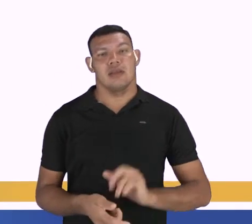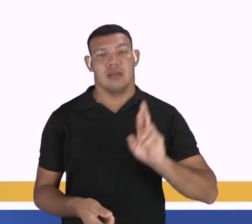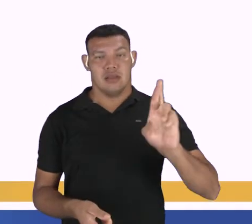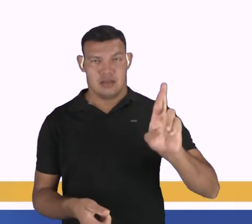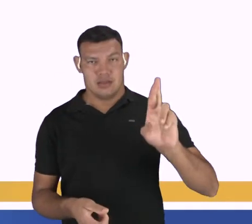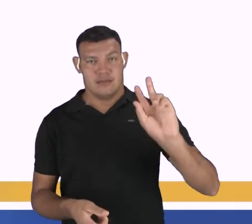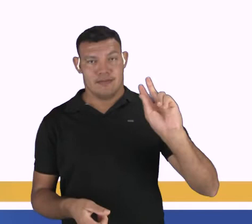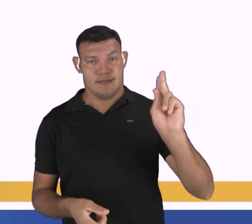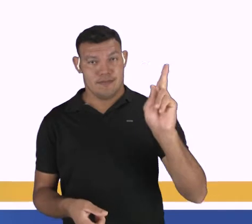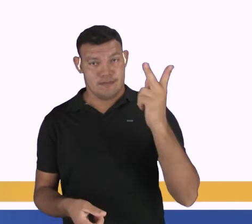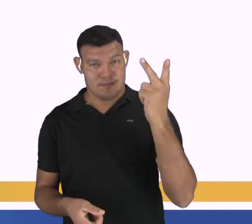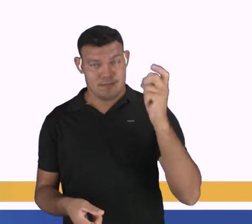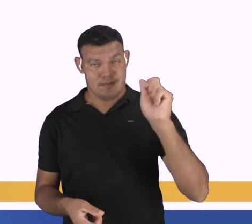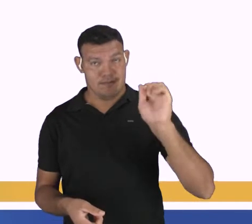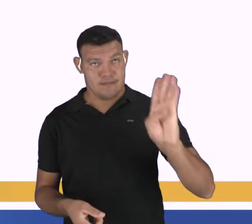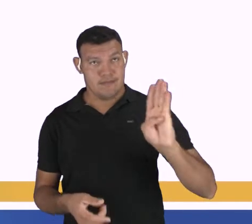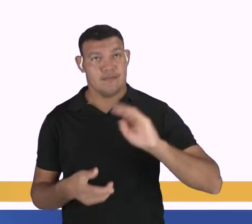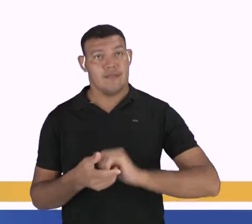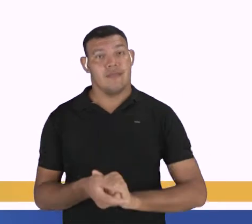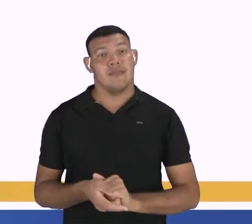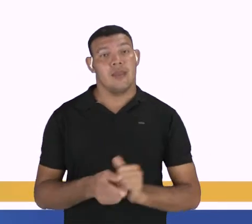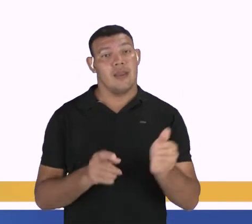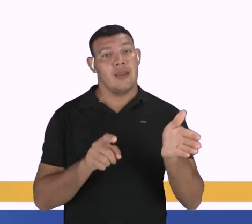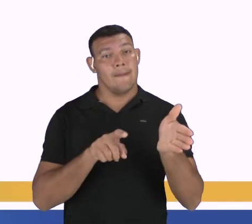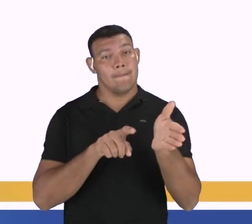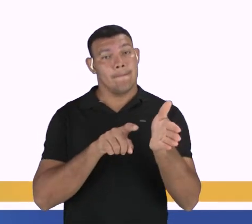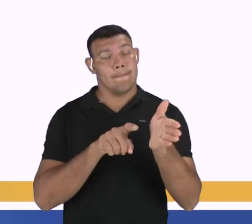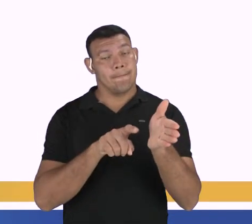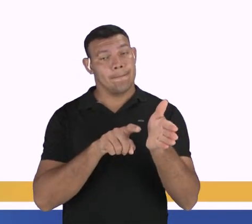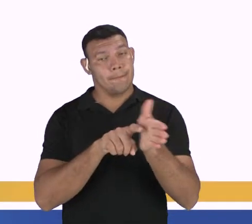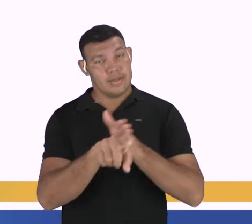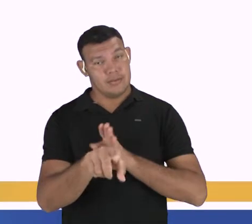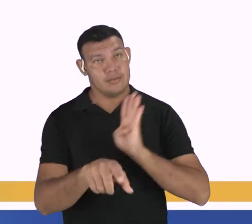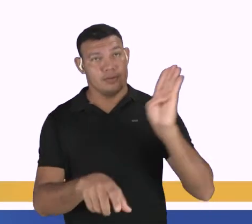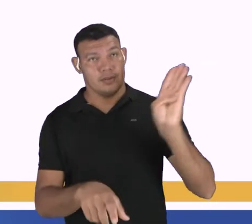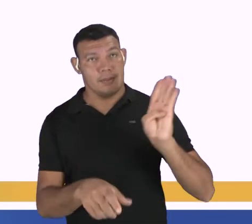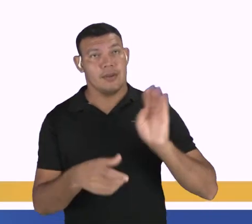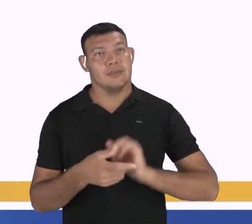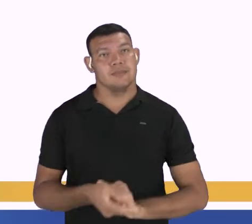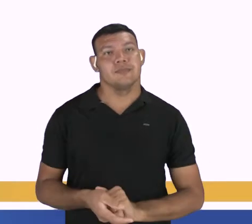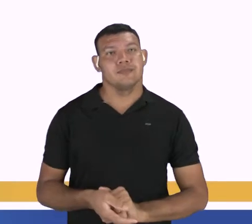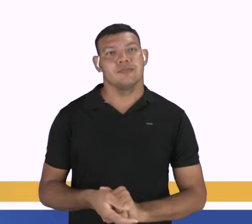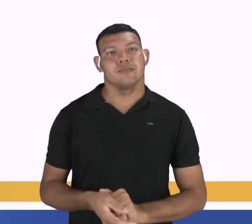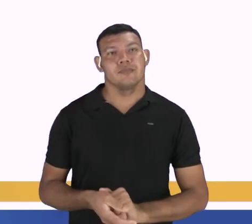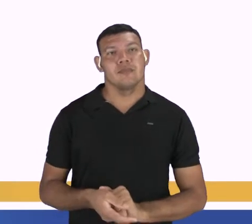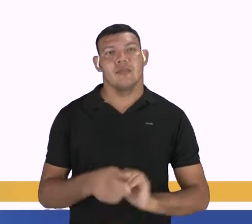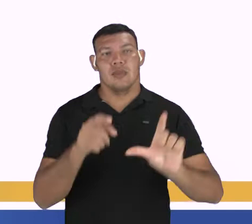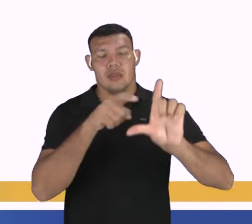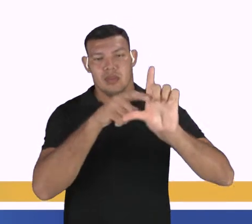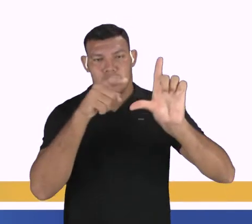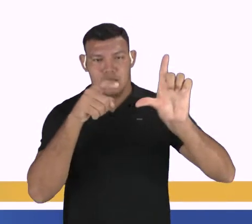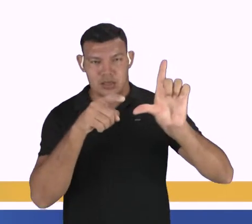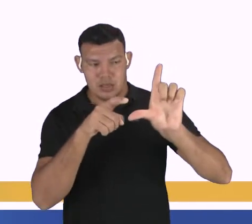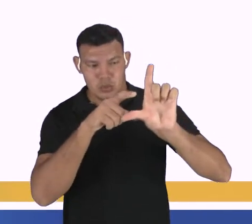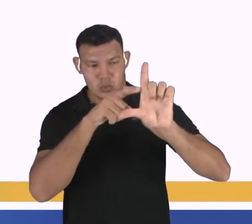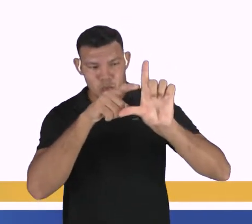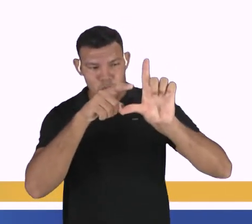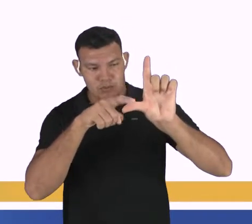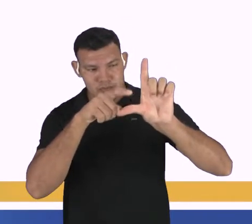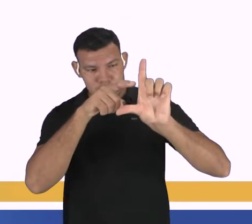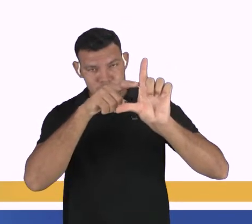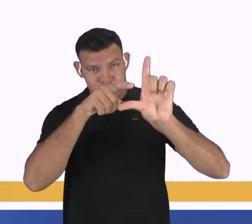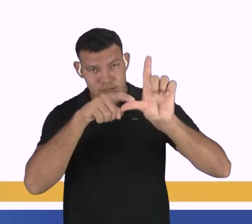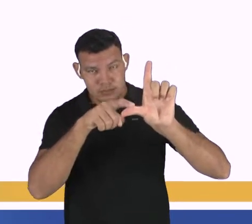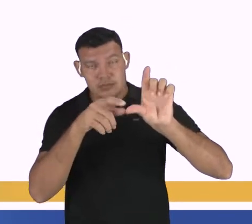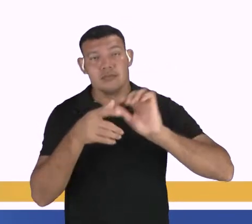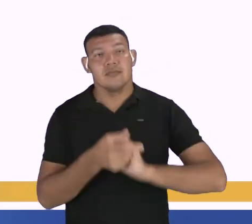RHB. Pergunta B, quais são os ângulos retos? Aí você deve lembrar que os ângulos retos são aqueles